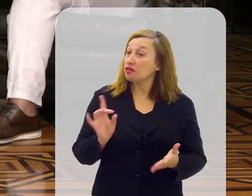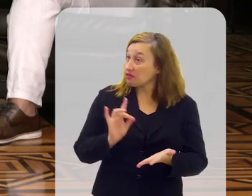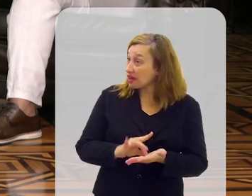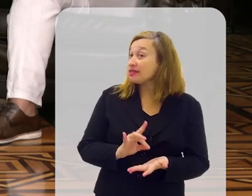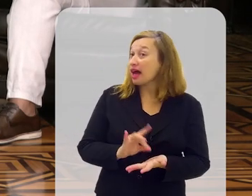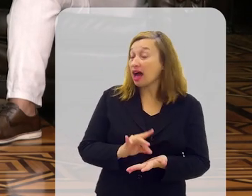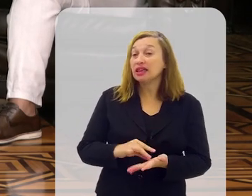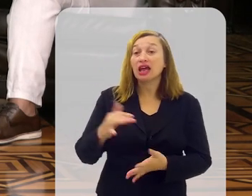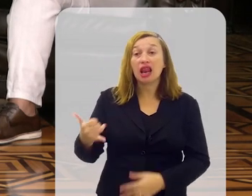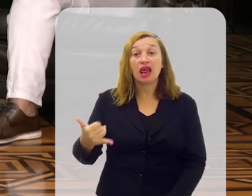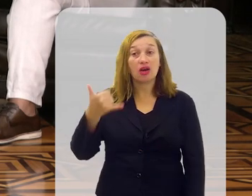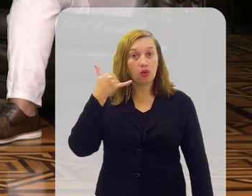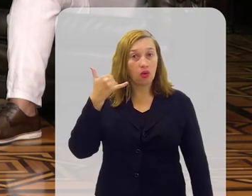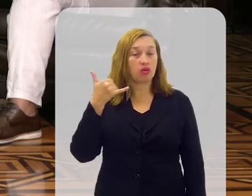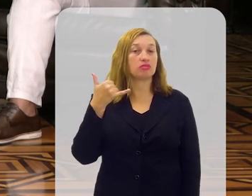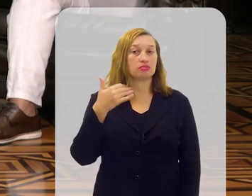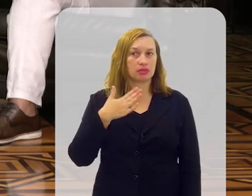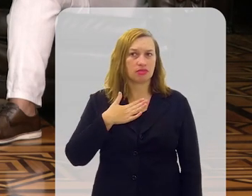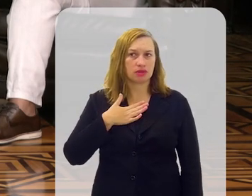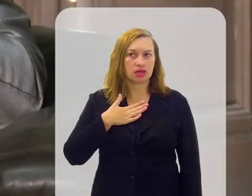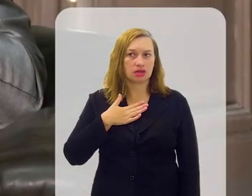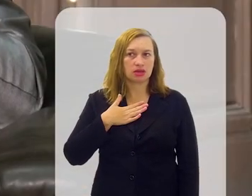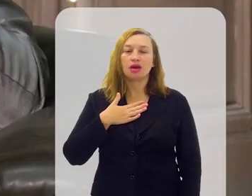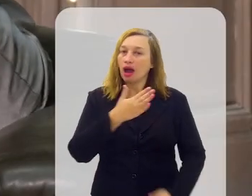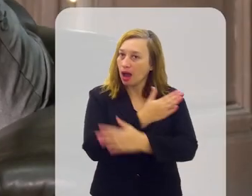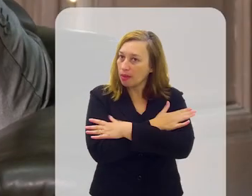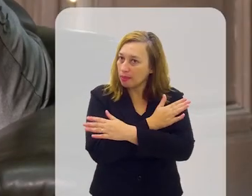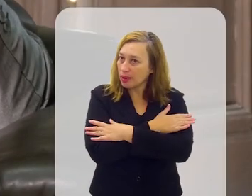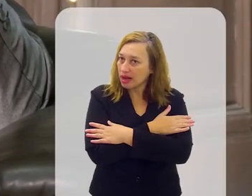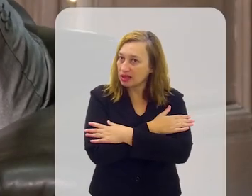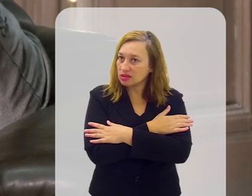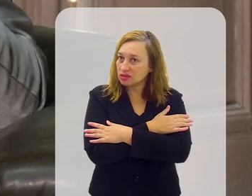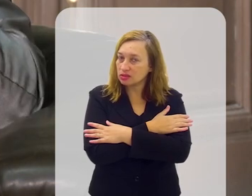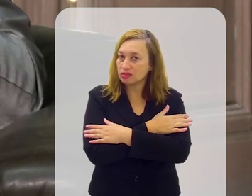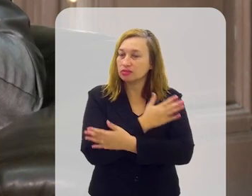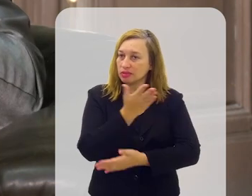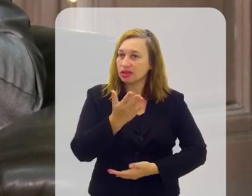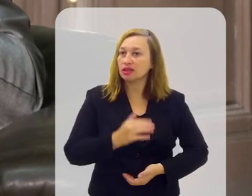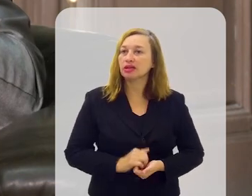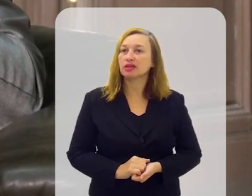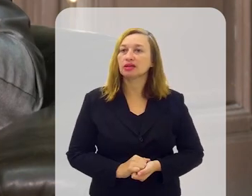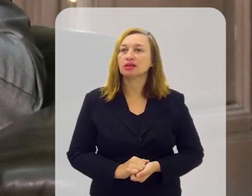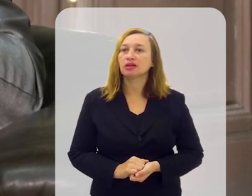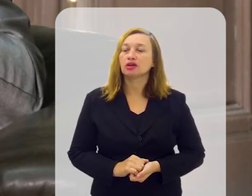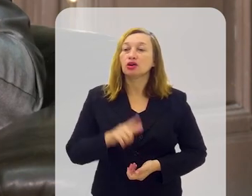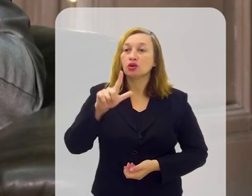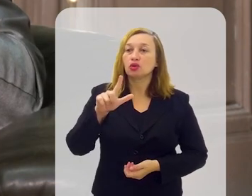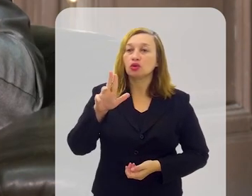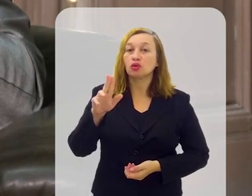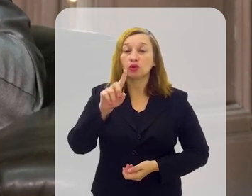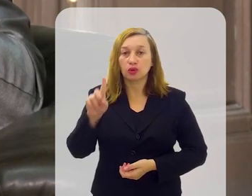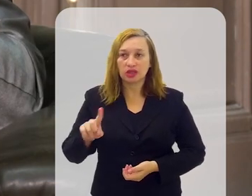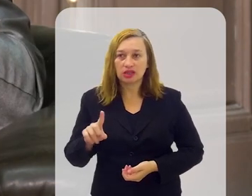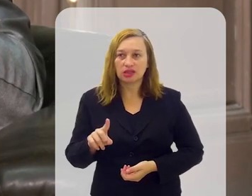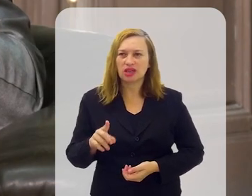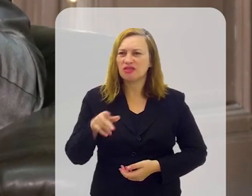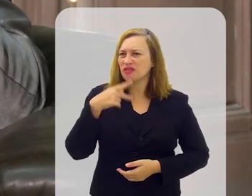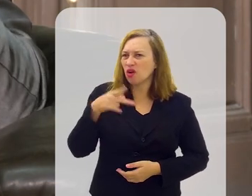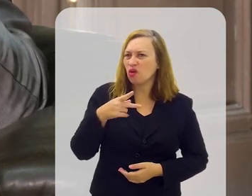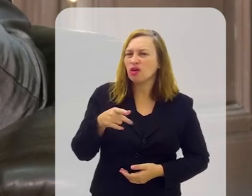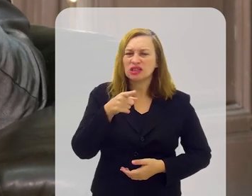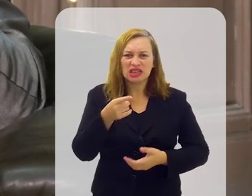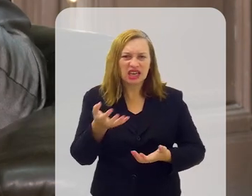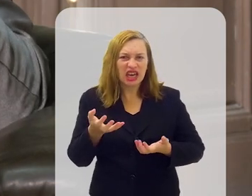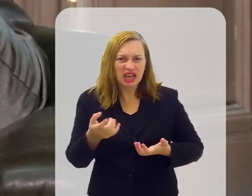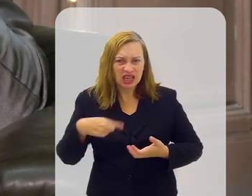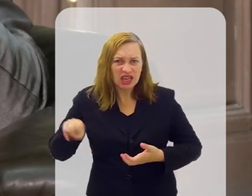foi verdade, o cara ligou para mim. Eu quero mandar um abraço para ele, Luiz Mancuso. Né? Luiz Mancuso ligou para mim e começou a falar,